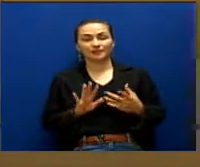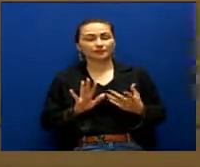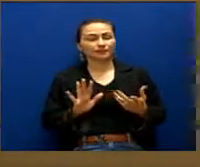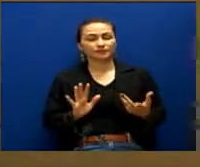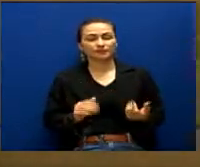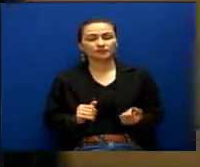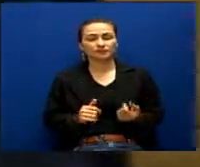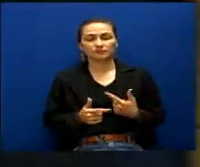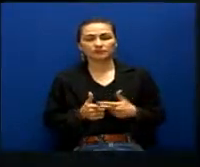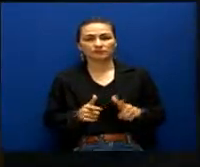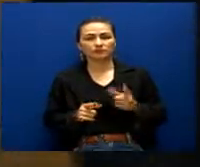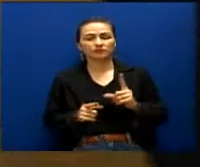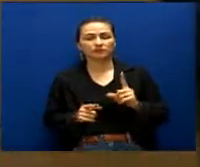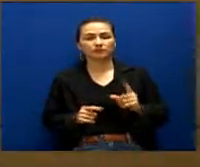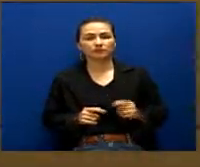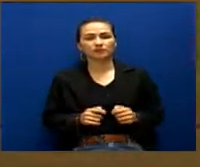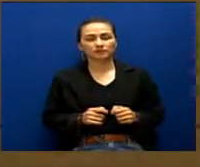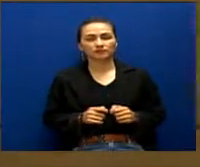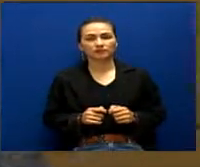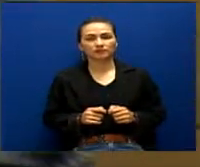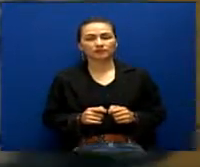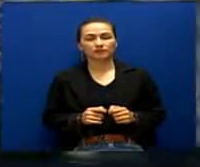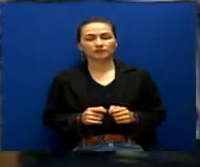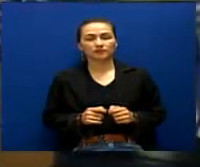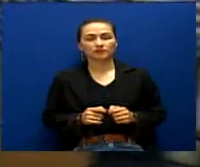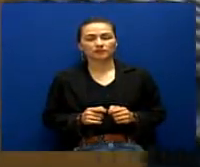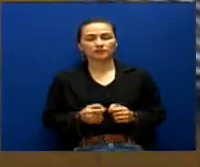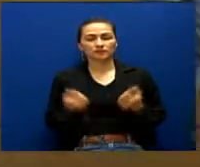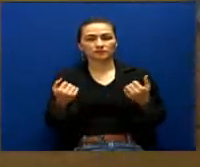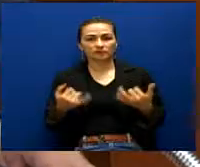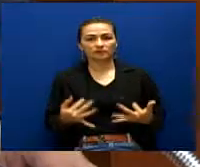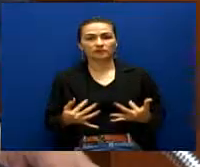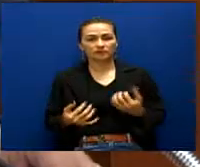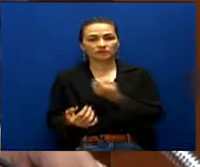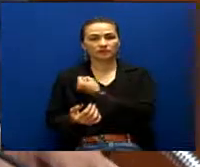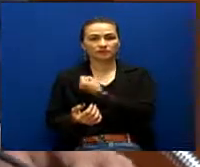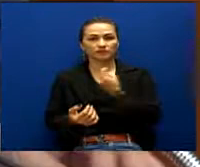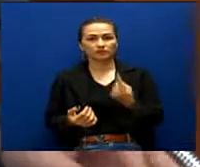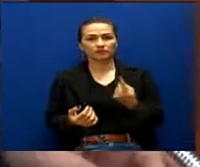Cheguei apavorando. Chegou apavorando mesmo. Relata sobre a 1, a 2 e a 5.